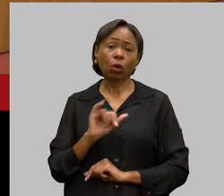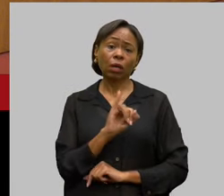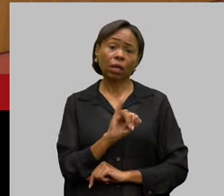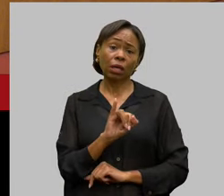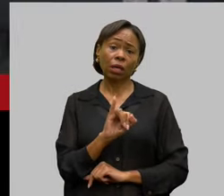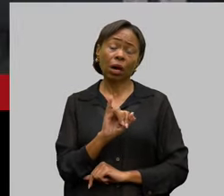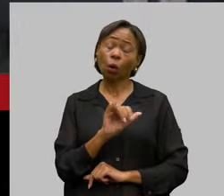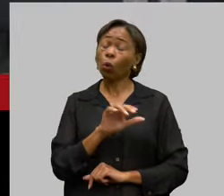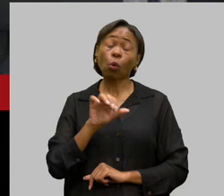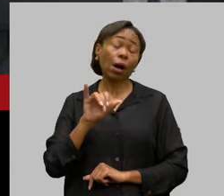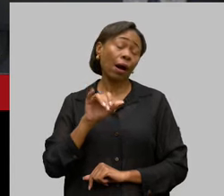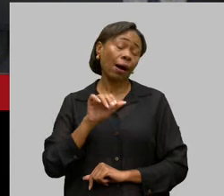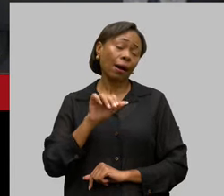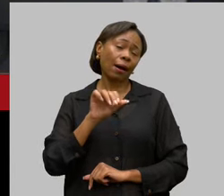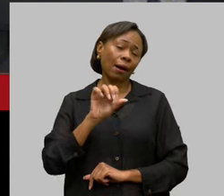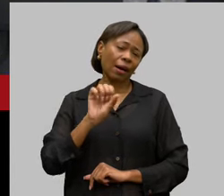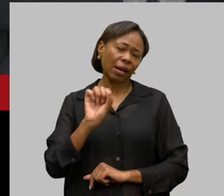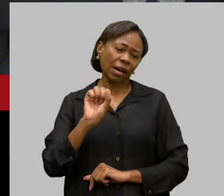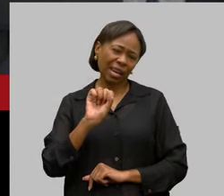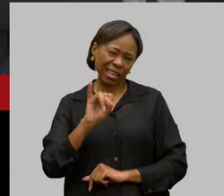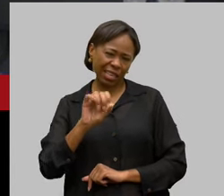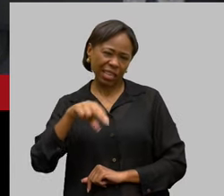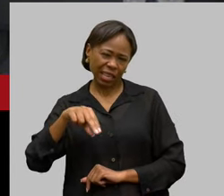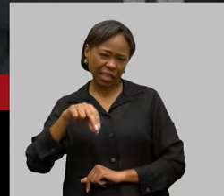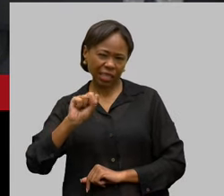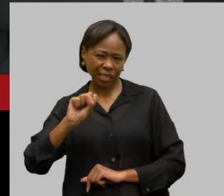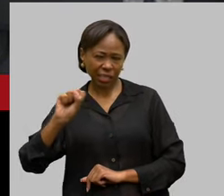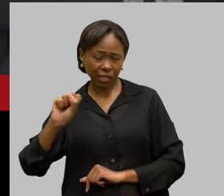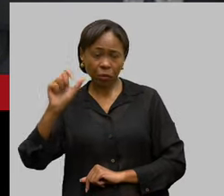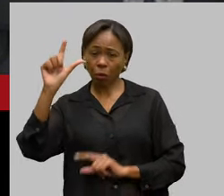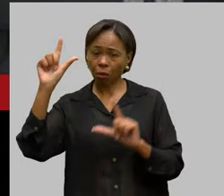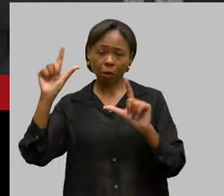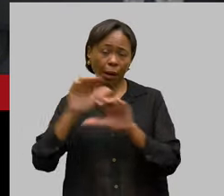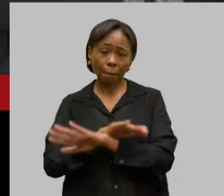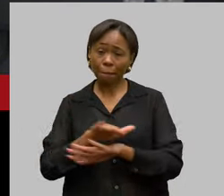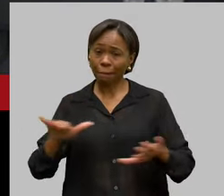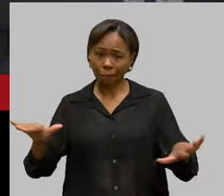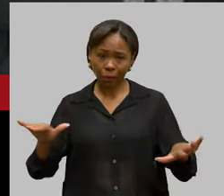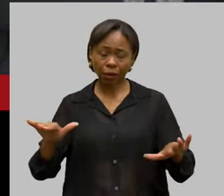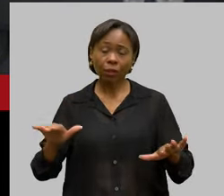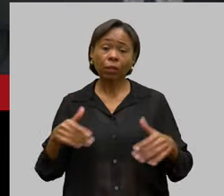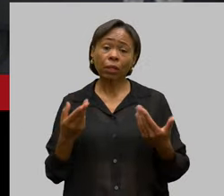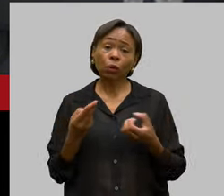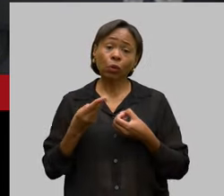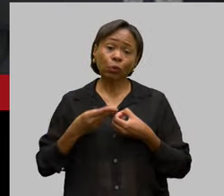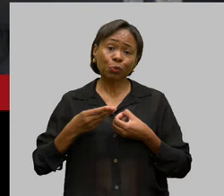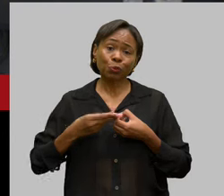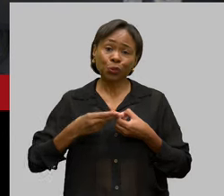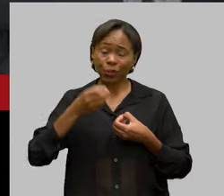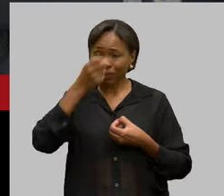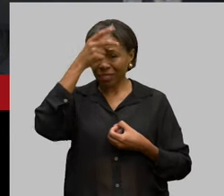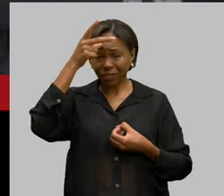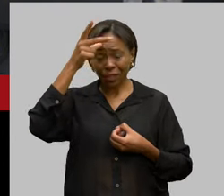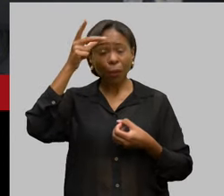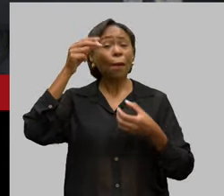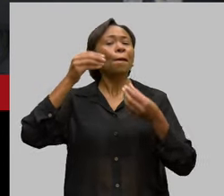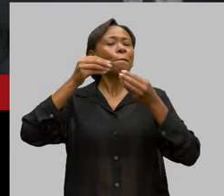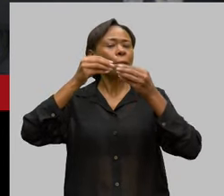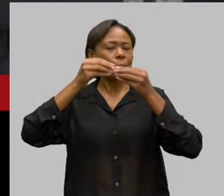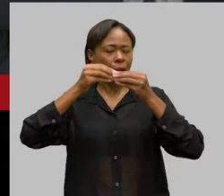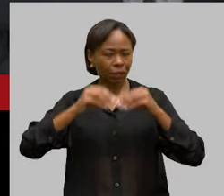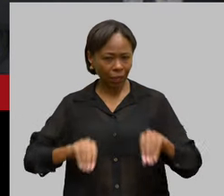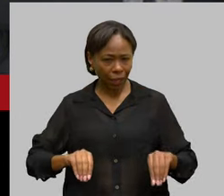tem mais como você cobrar quando você pode então os municípios foram os grandes prejudicados na reforma vai faltar